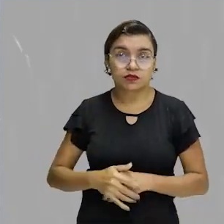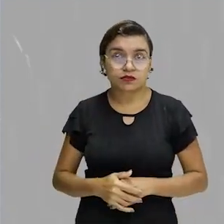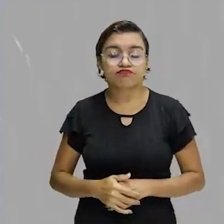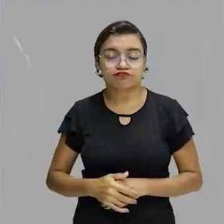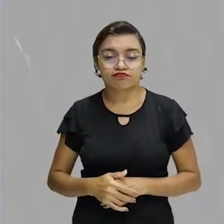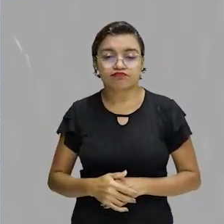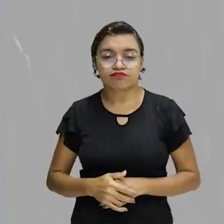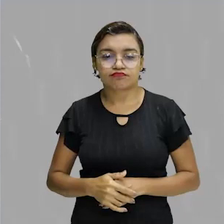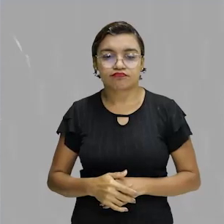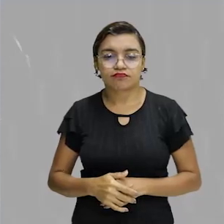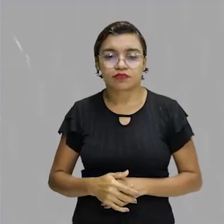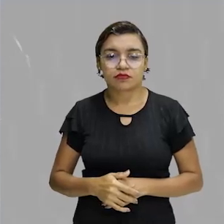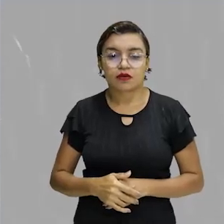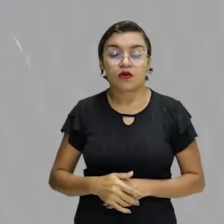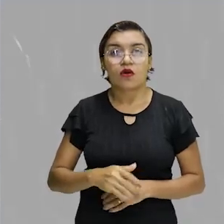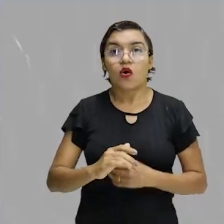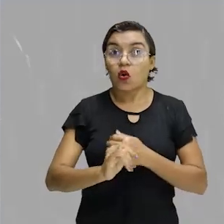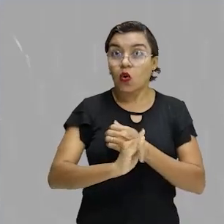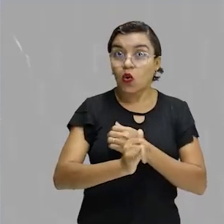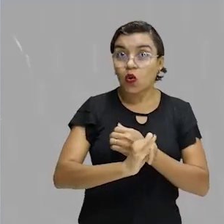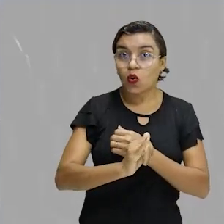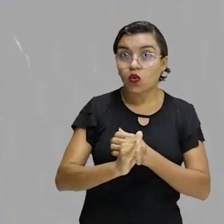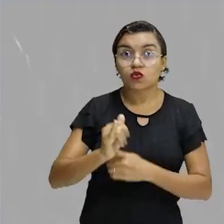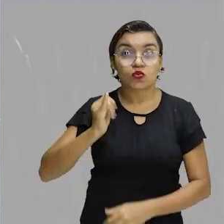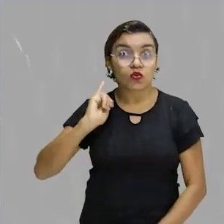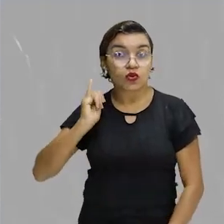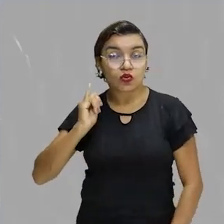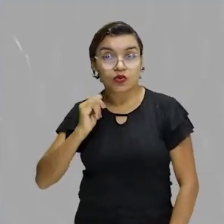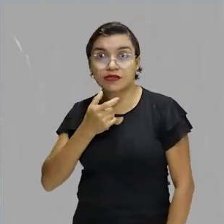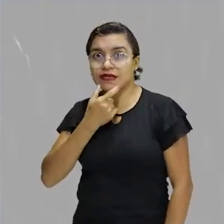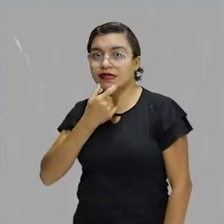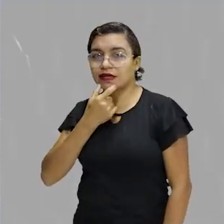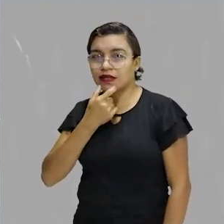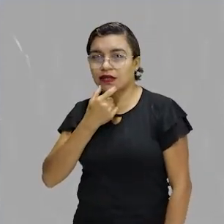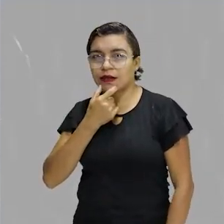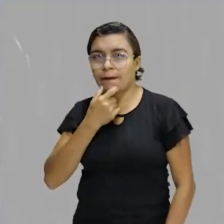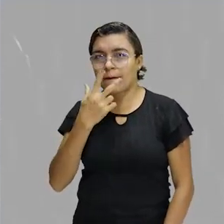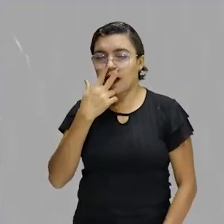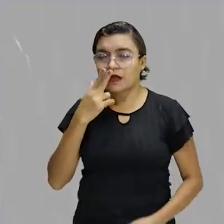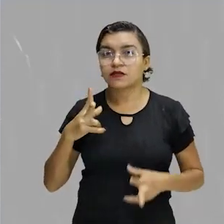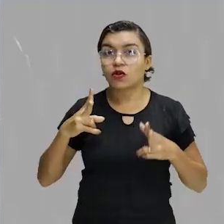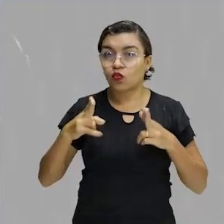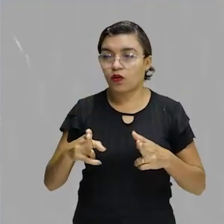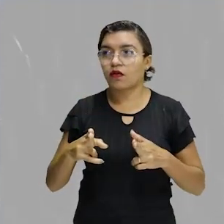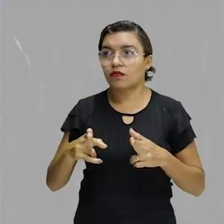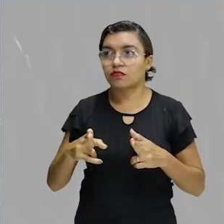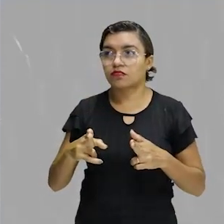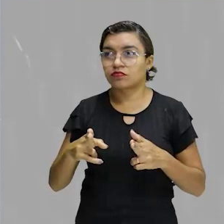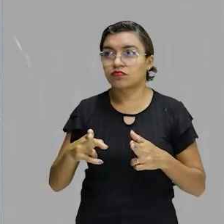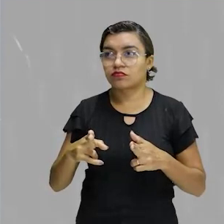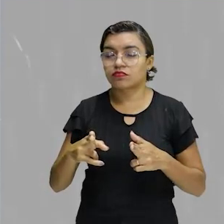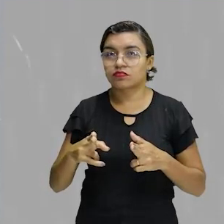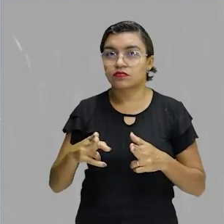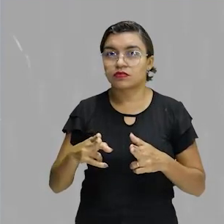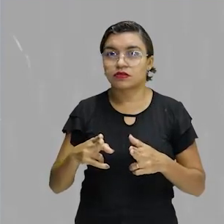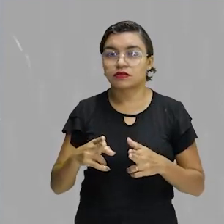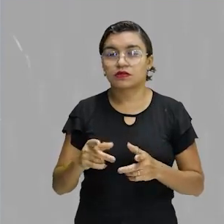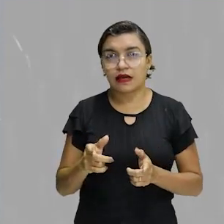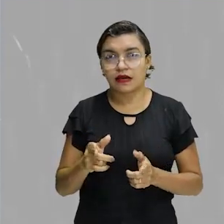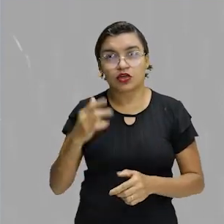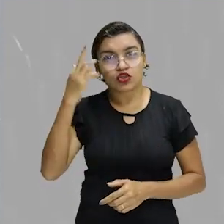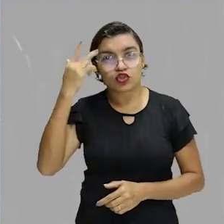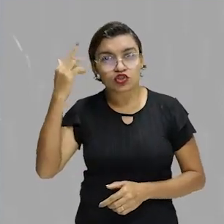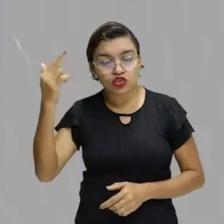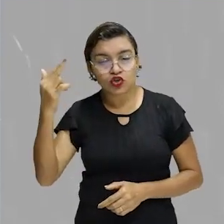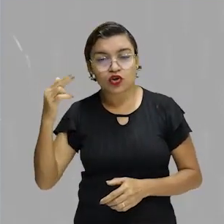inglês, conto e crônica normalmente estão dentro dessa mesma classificação aqui, ó. Short stories, contos